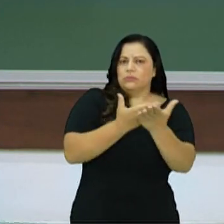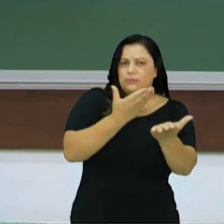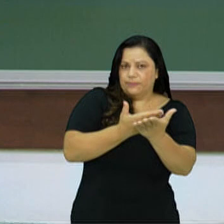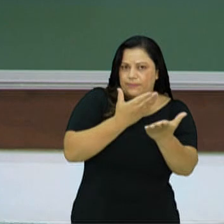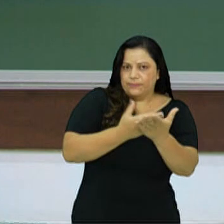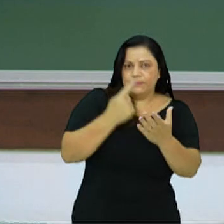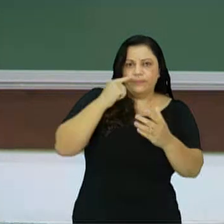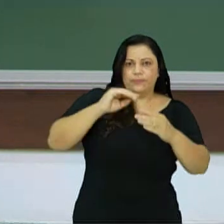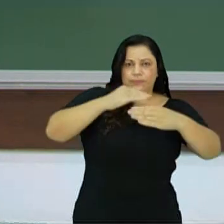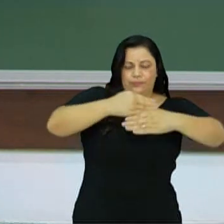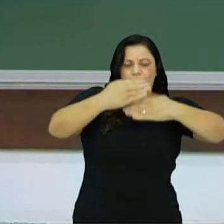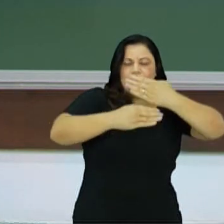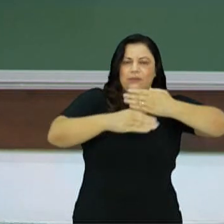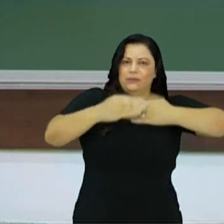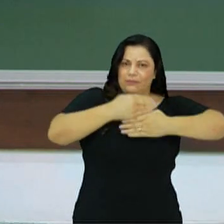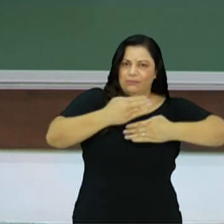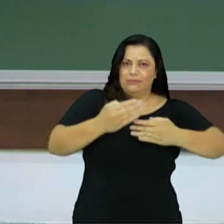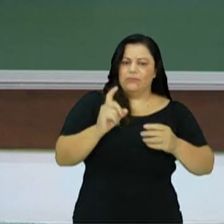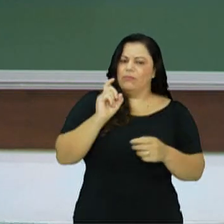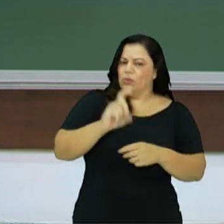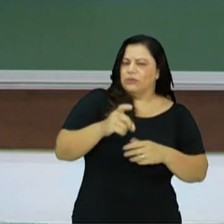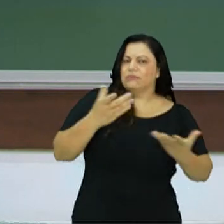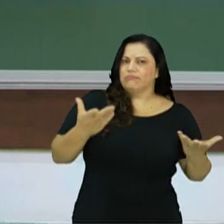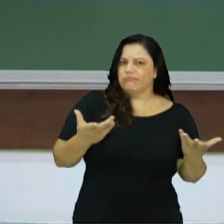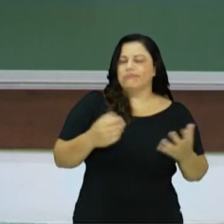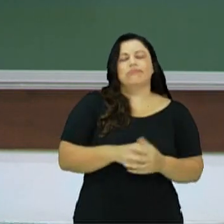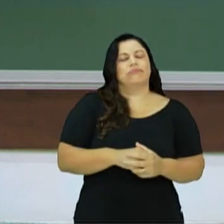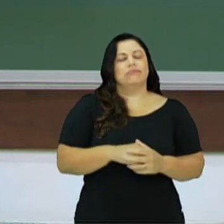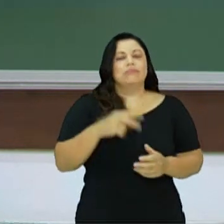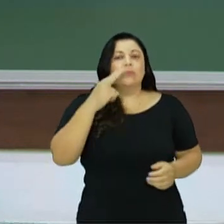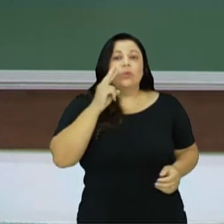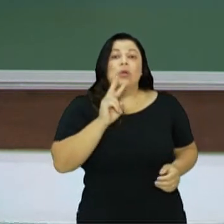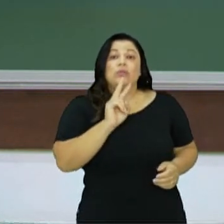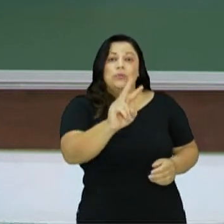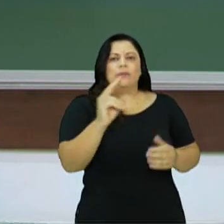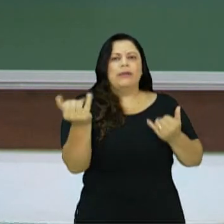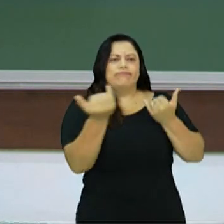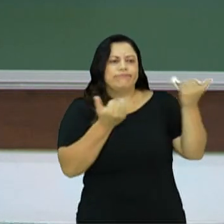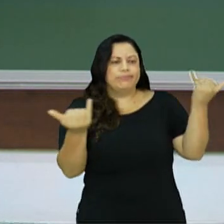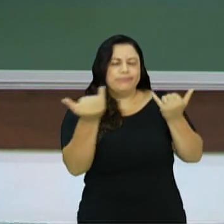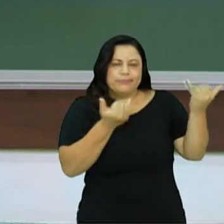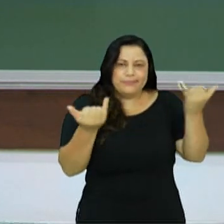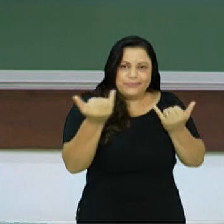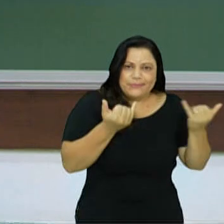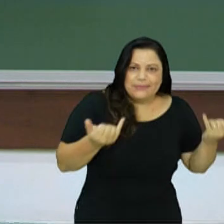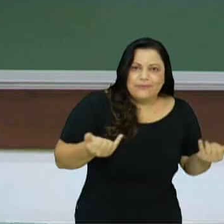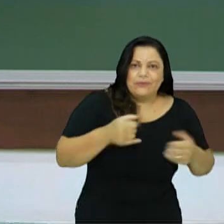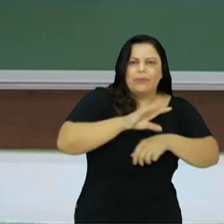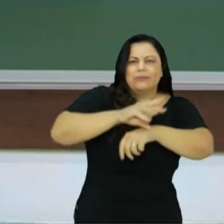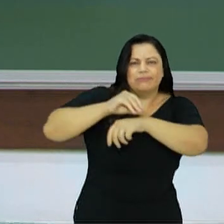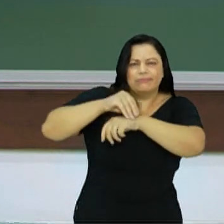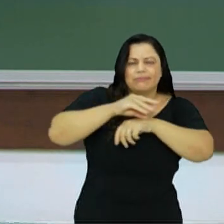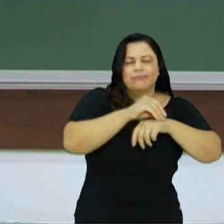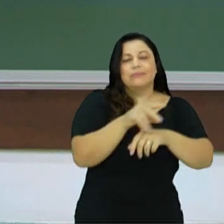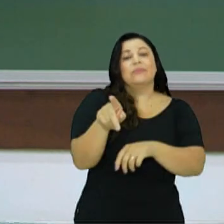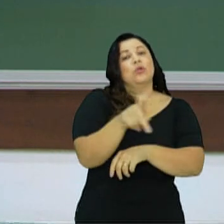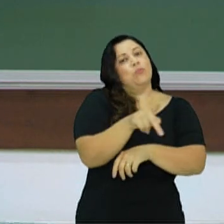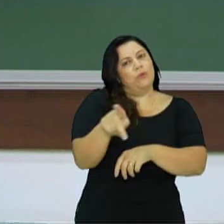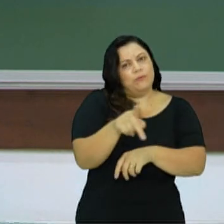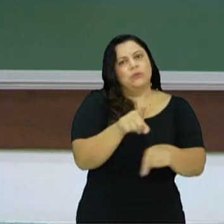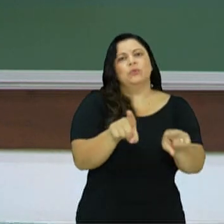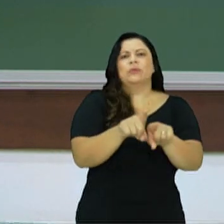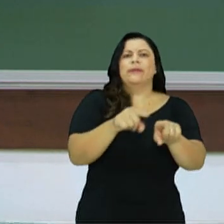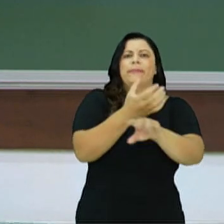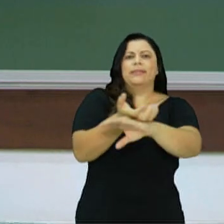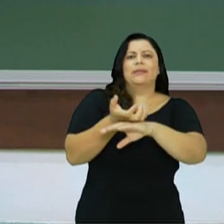onde você pode acessar esse livro digital, você pode ver lá as informações. Aí você vai ter teu professor também, né, da tua